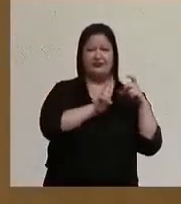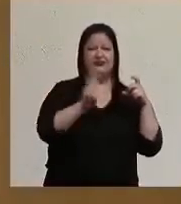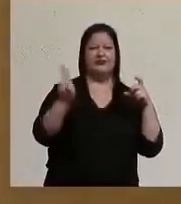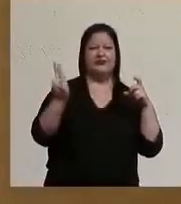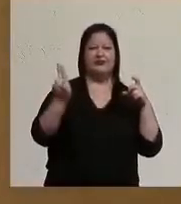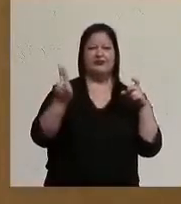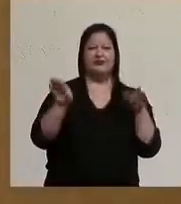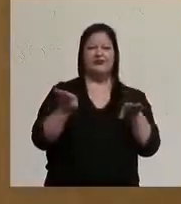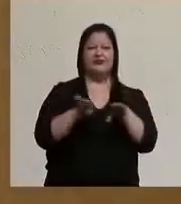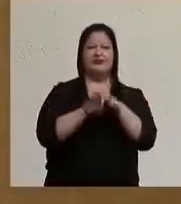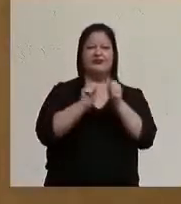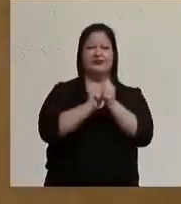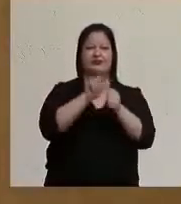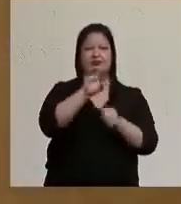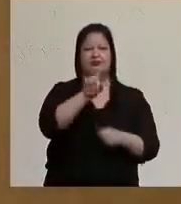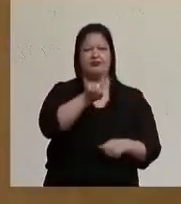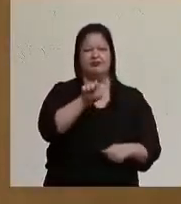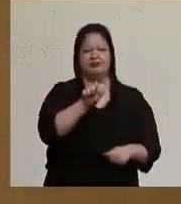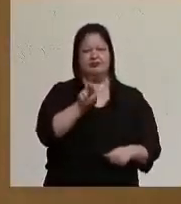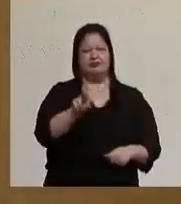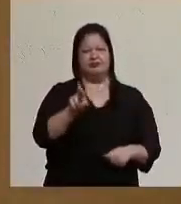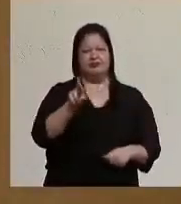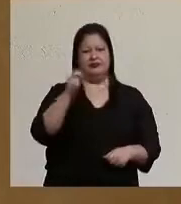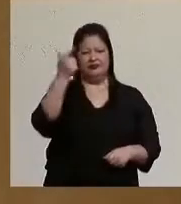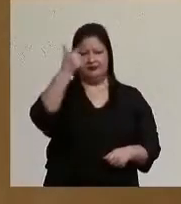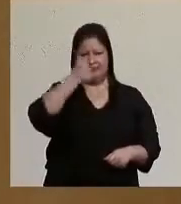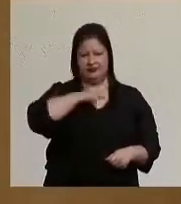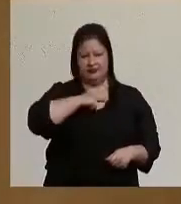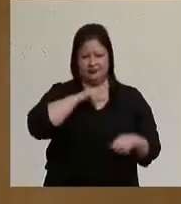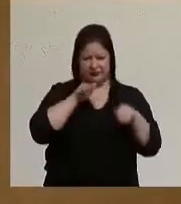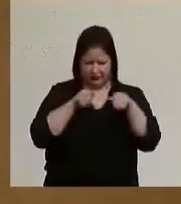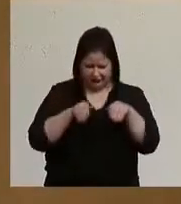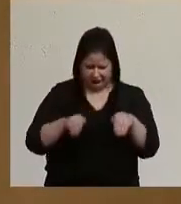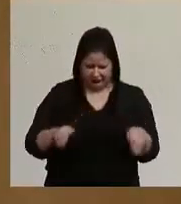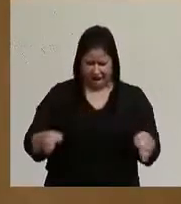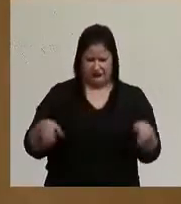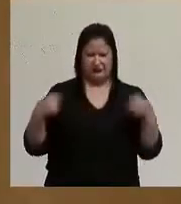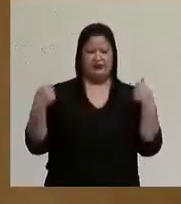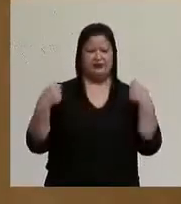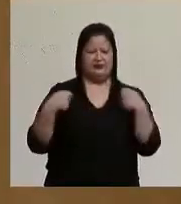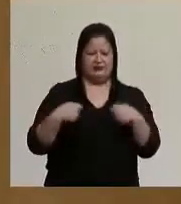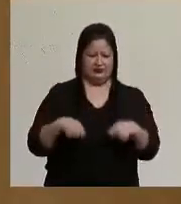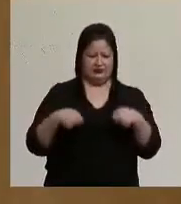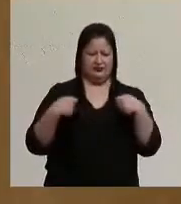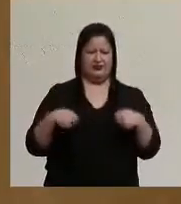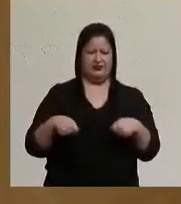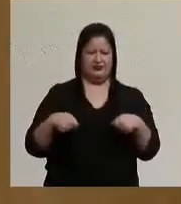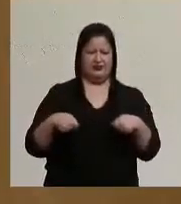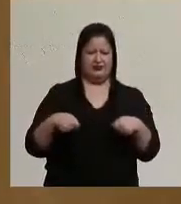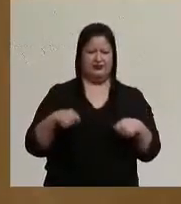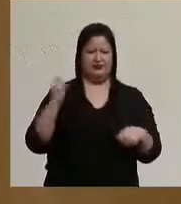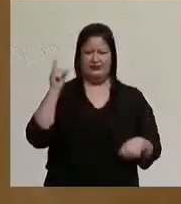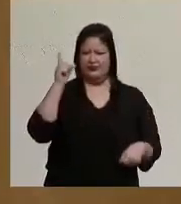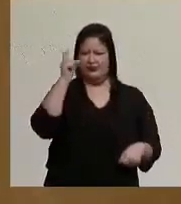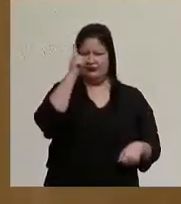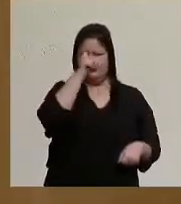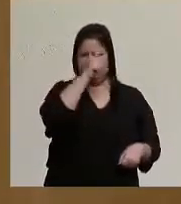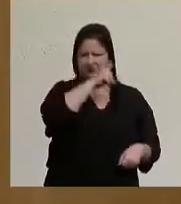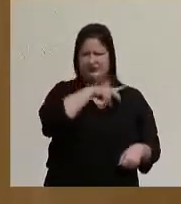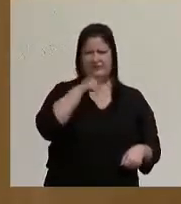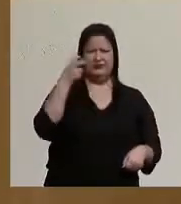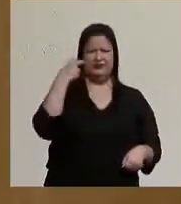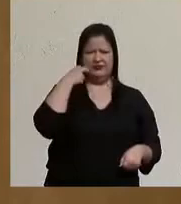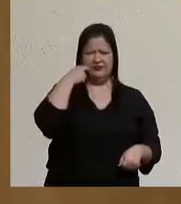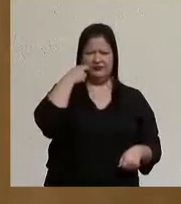dele e o nome do César que coisa feia Vereador tem humildade e vereador isso aqui é deprimente sem